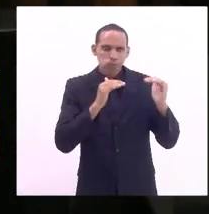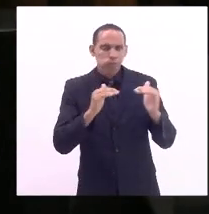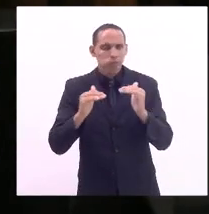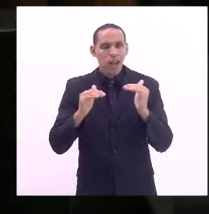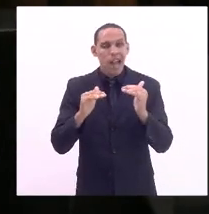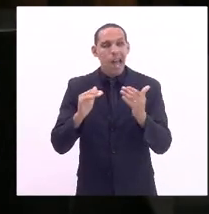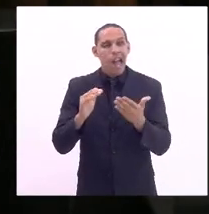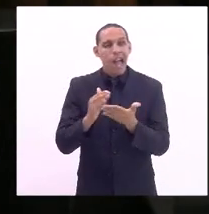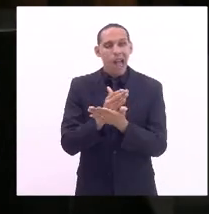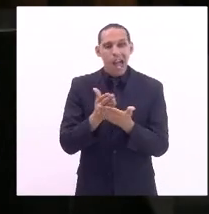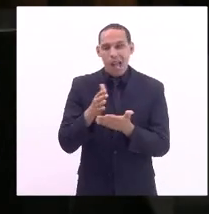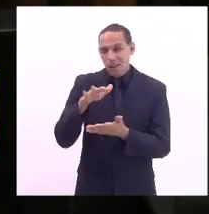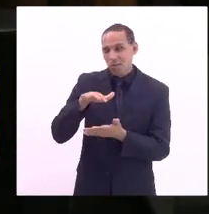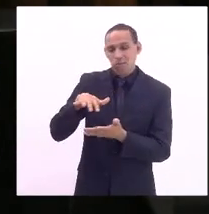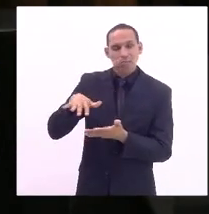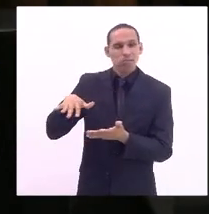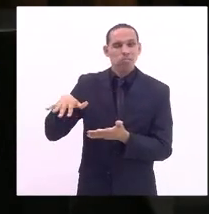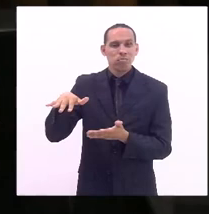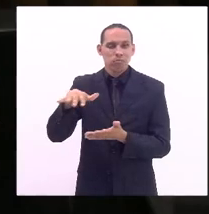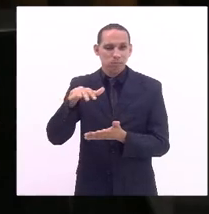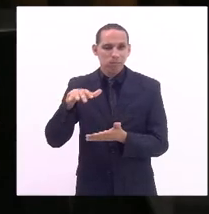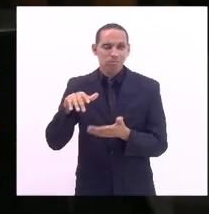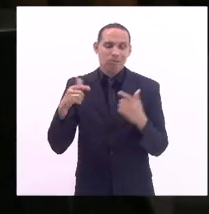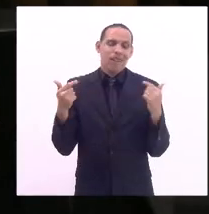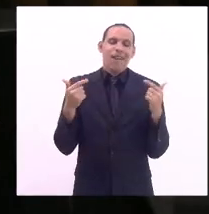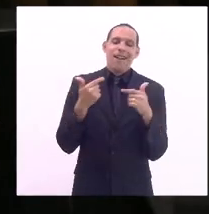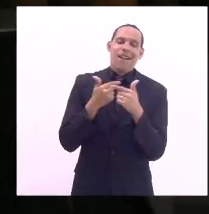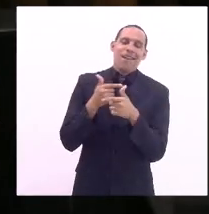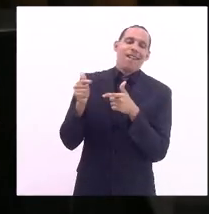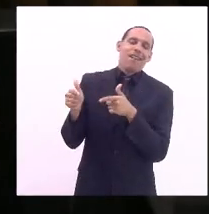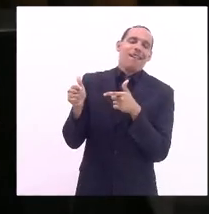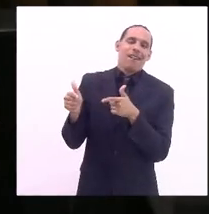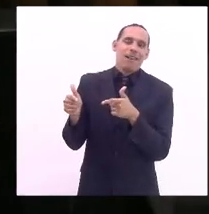alguns parlamentares riram.